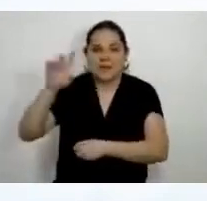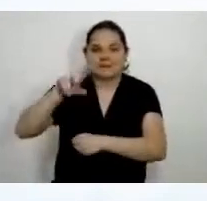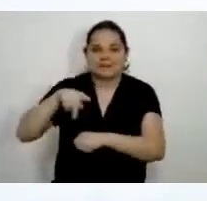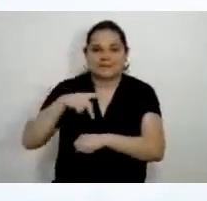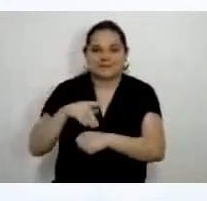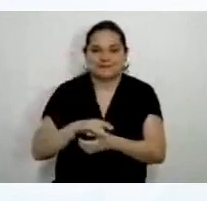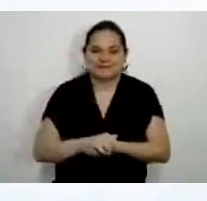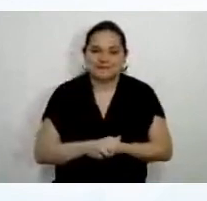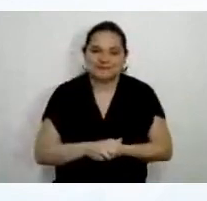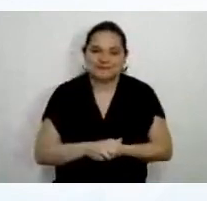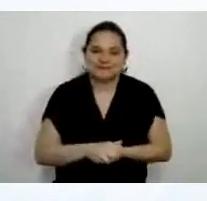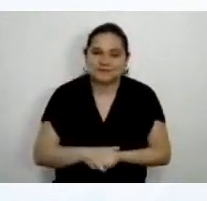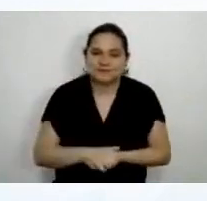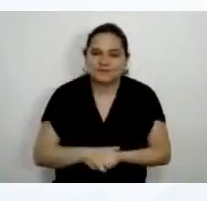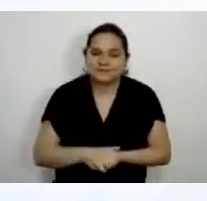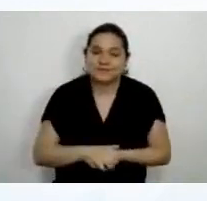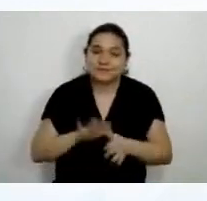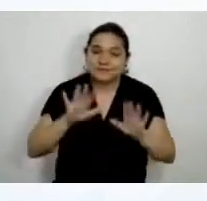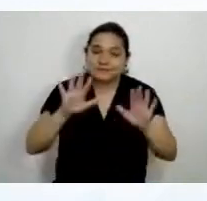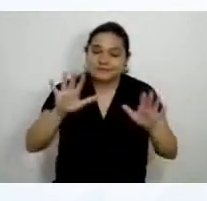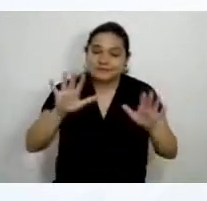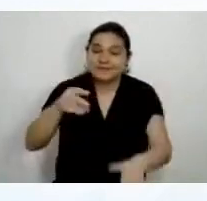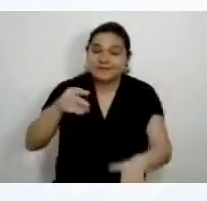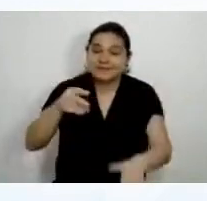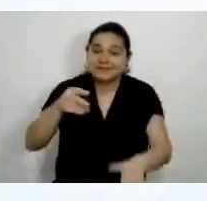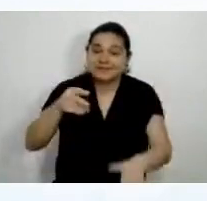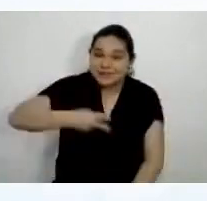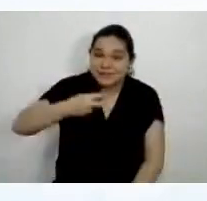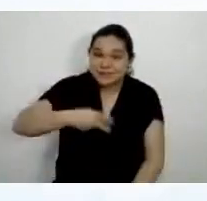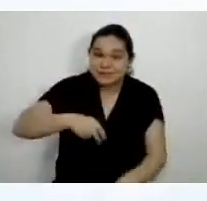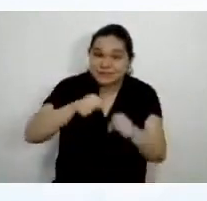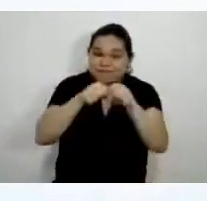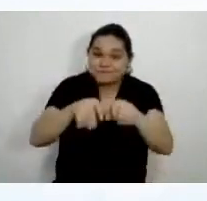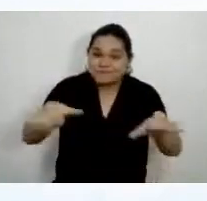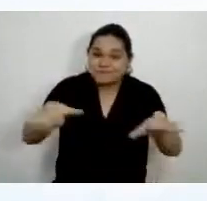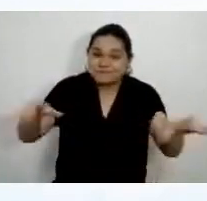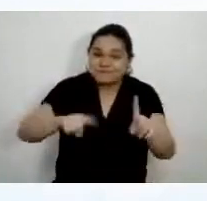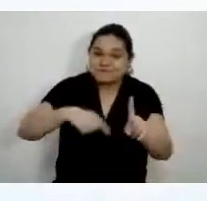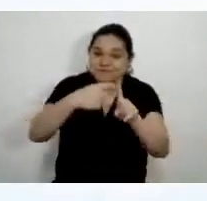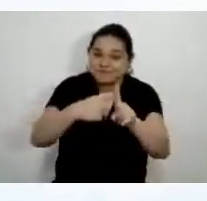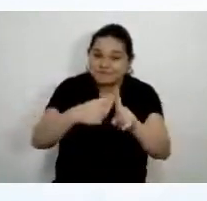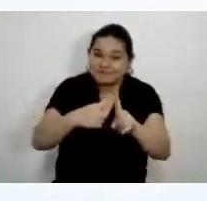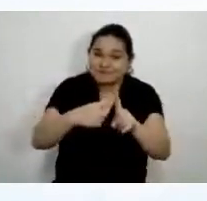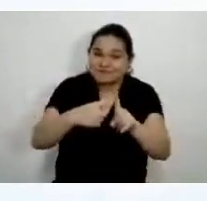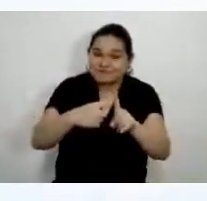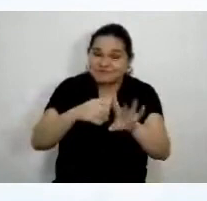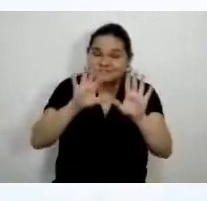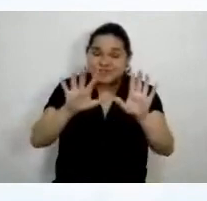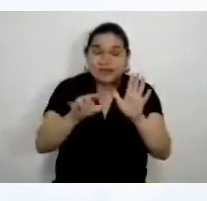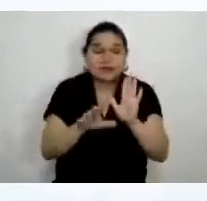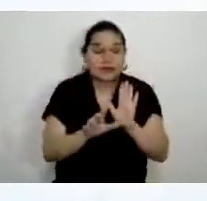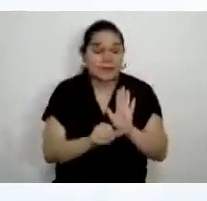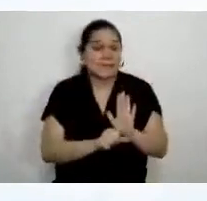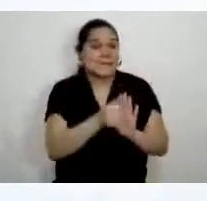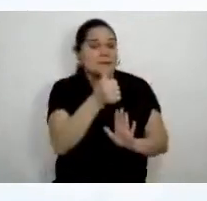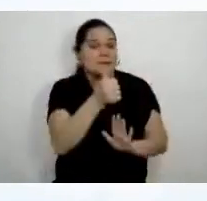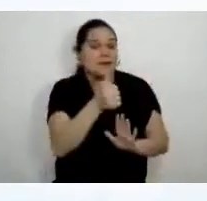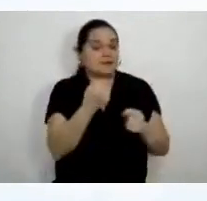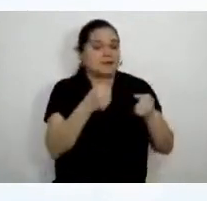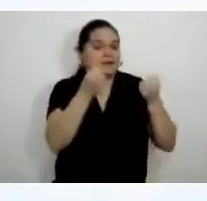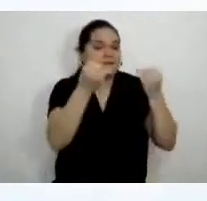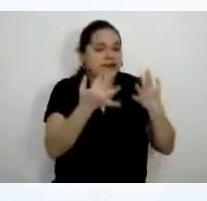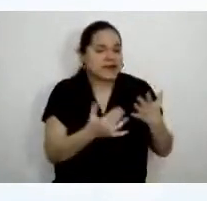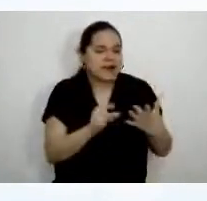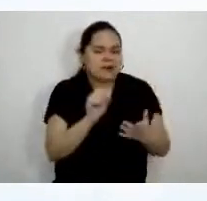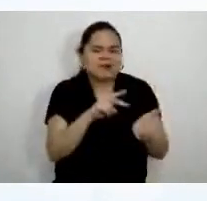segunda onda, em primeiro lugar, a gente deveria falar um pouco sobre o que é uma onda, né? A onda,